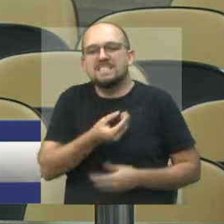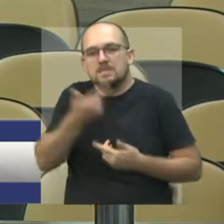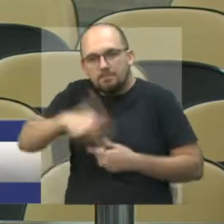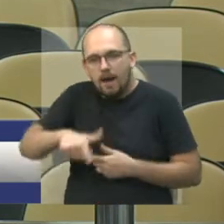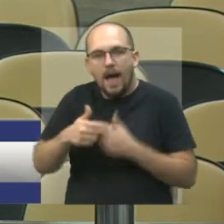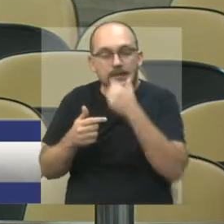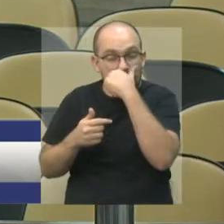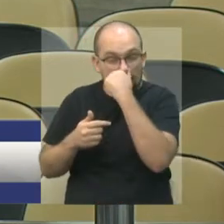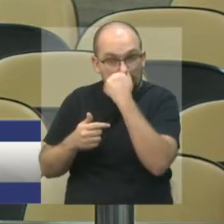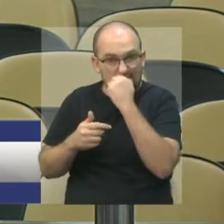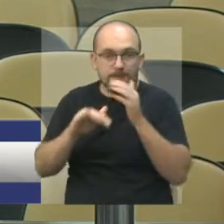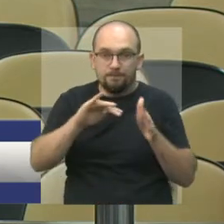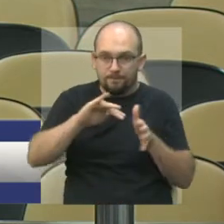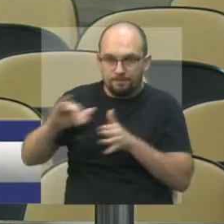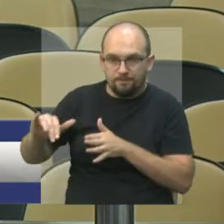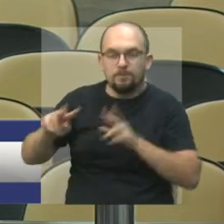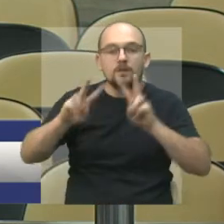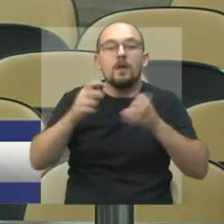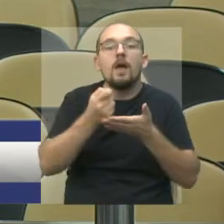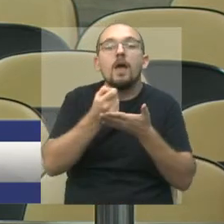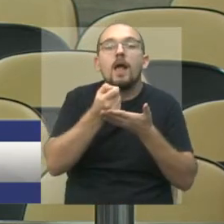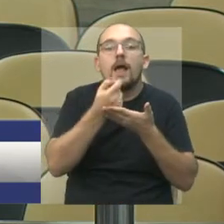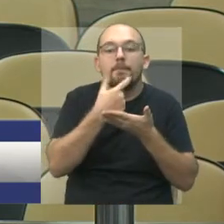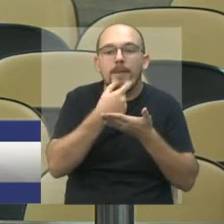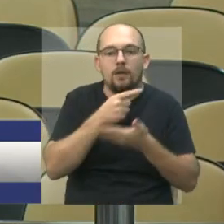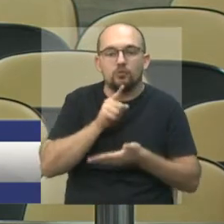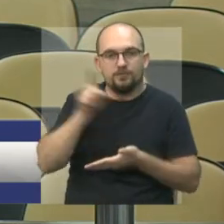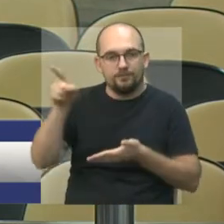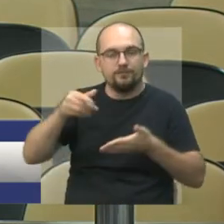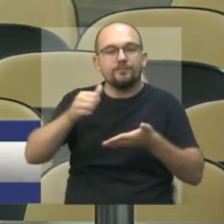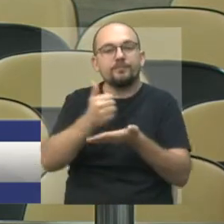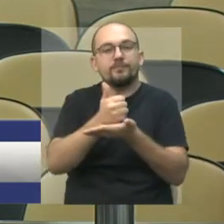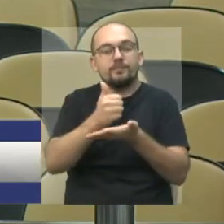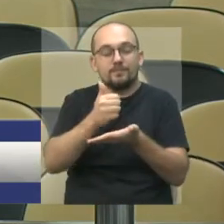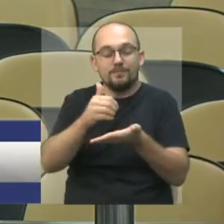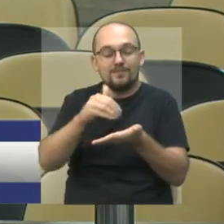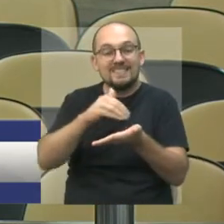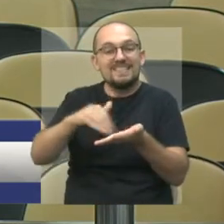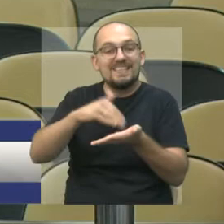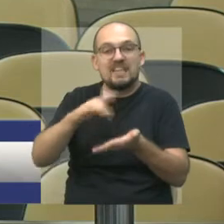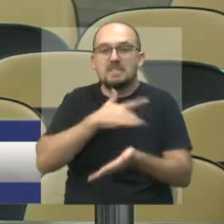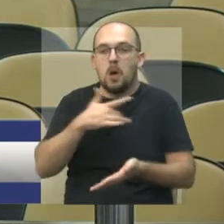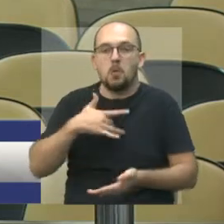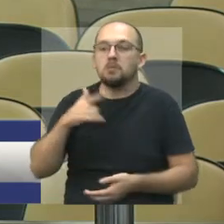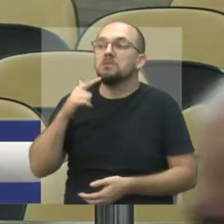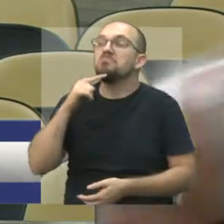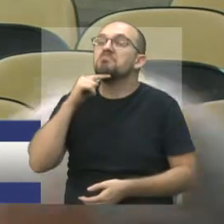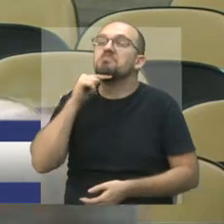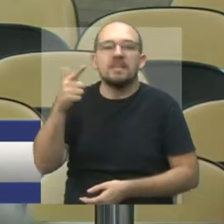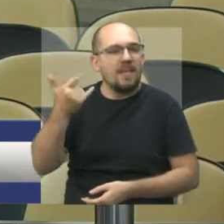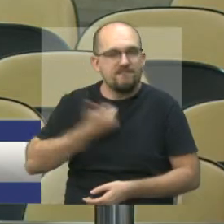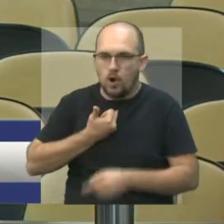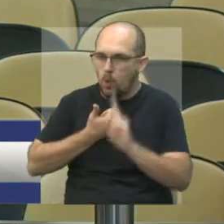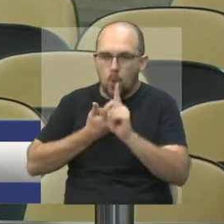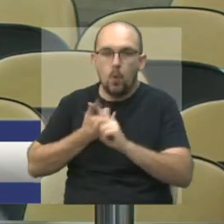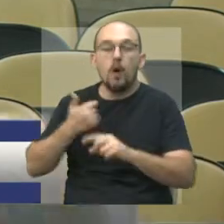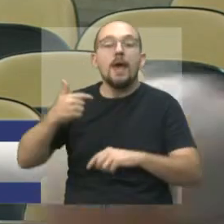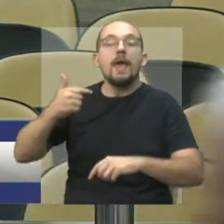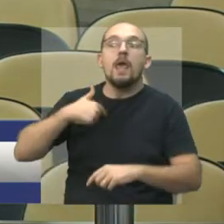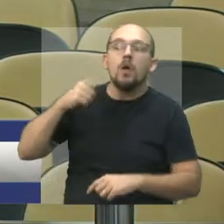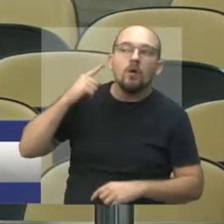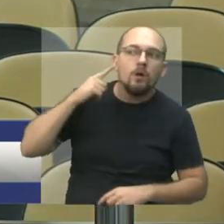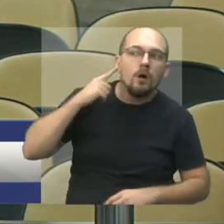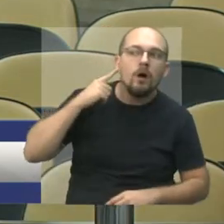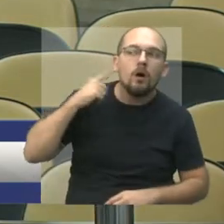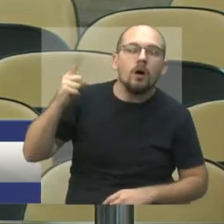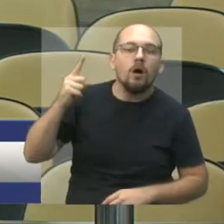Então, a respeito do medicamento, hoje na Secretaria da Saúde, não foi ninguém quem me falou, eu escutei a conversa lá dentro,